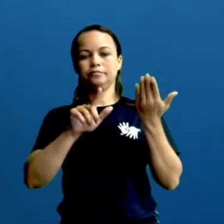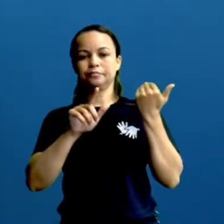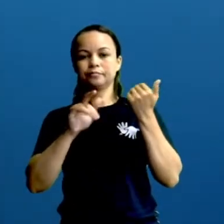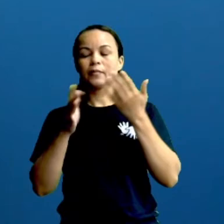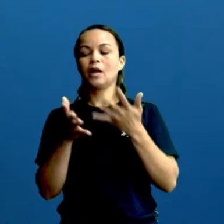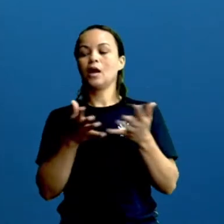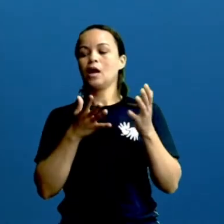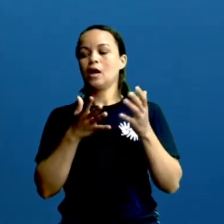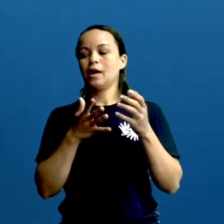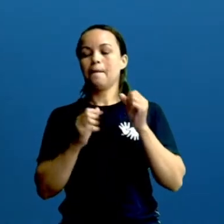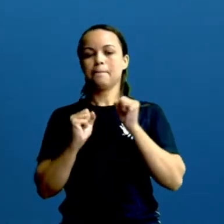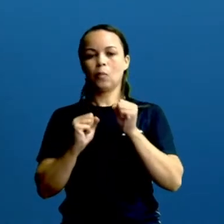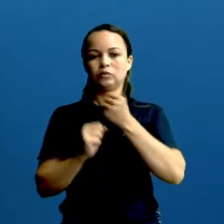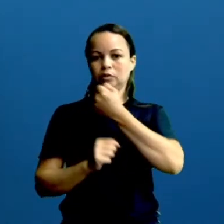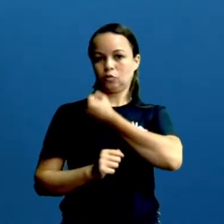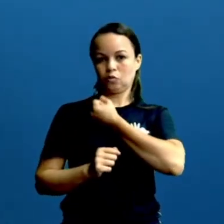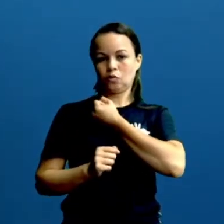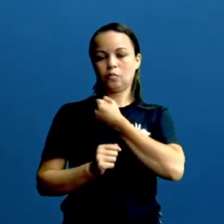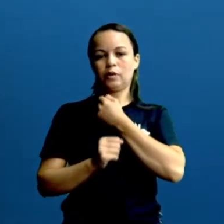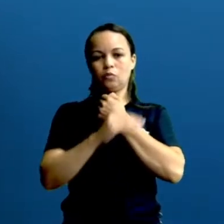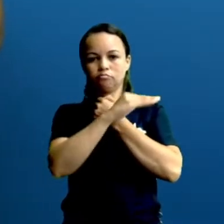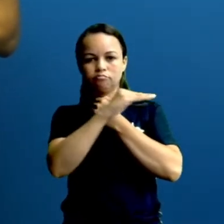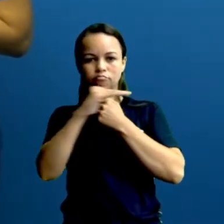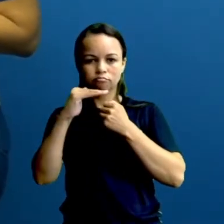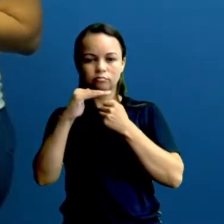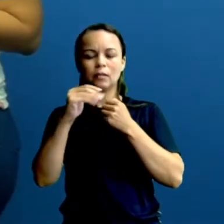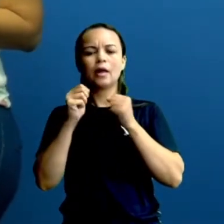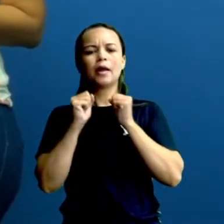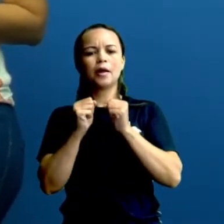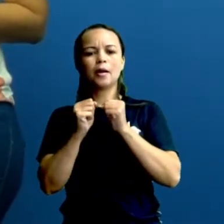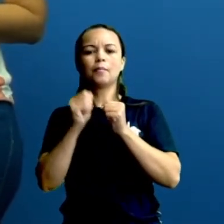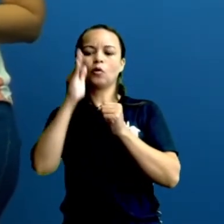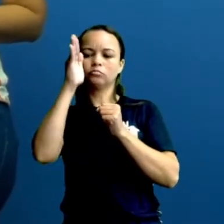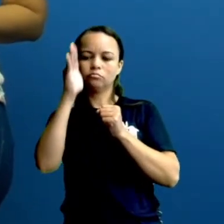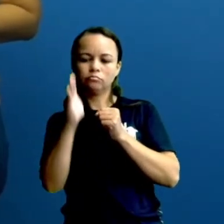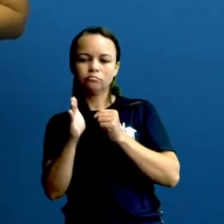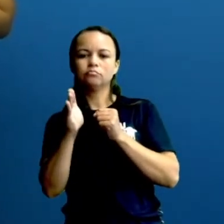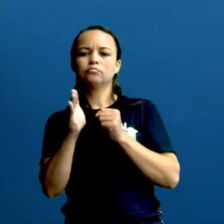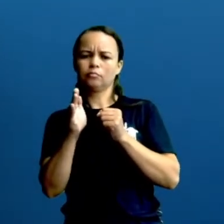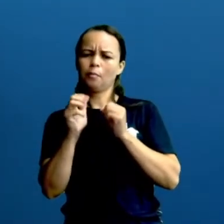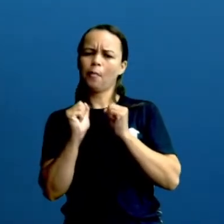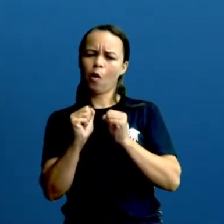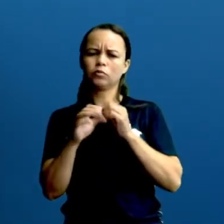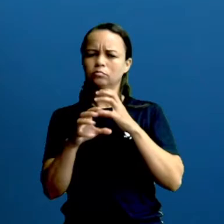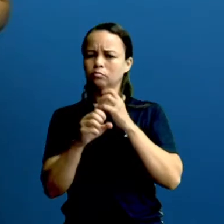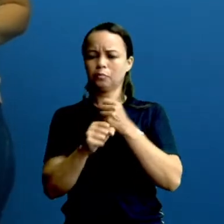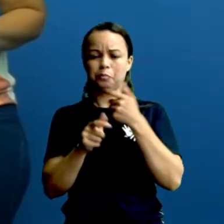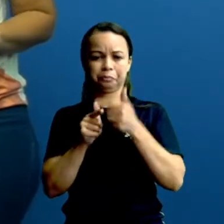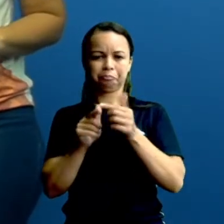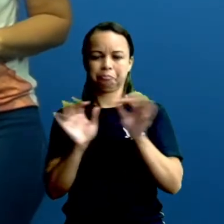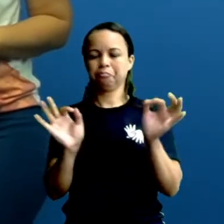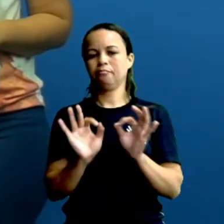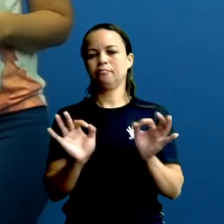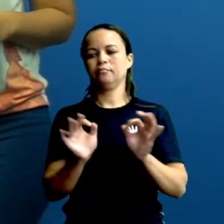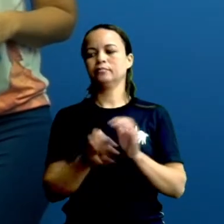Pode fazer com os algarismos assim, na horizontal, e com os algarismos na vertical, certo? Não tem